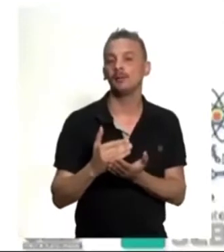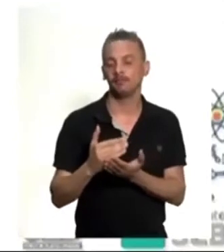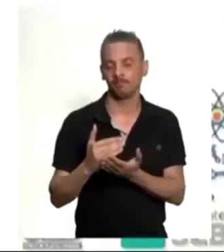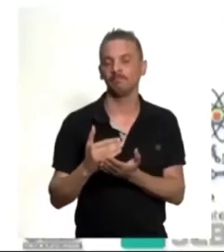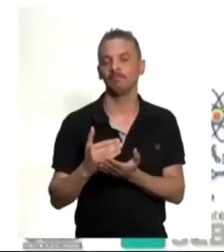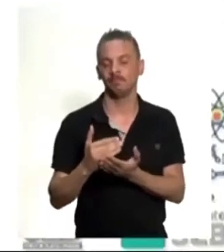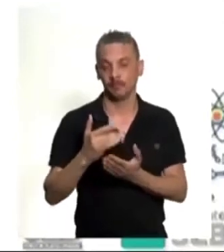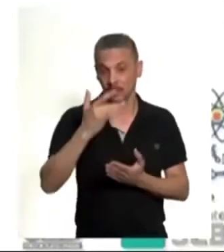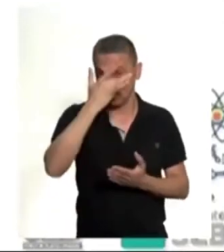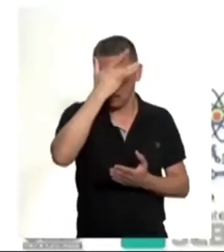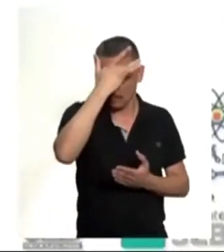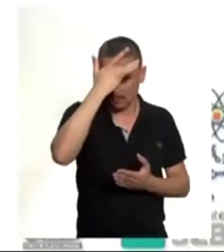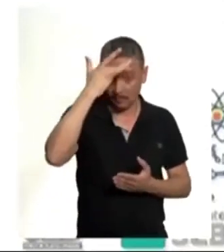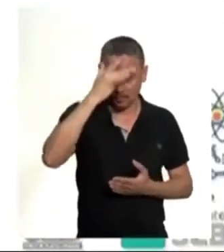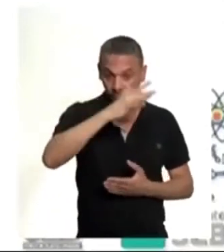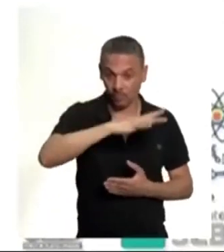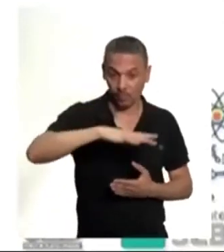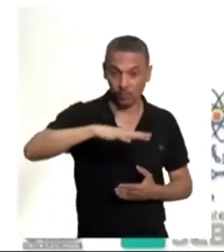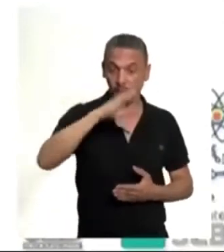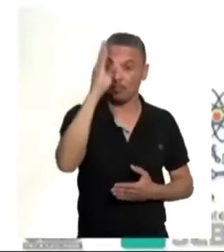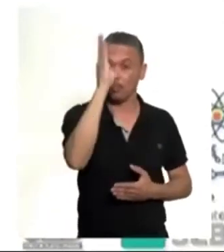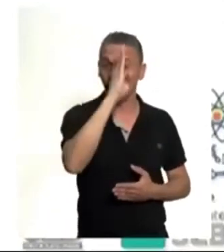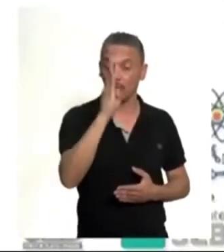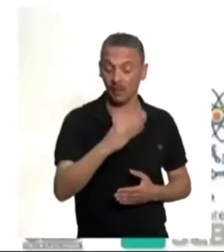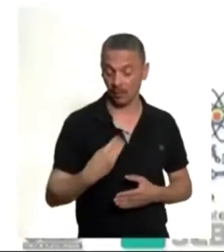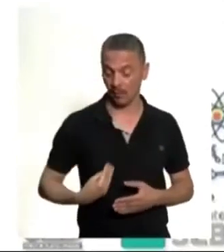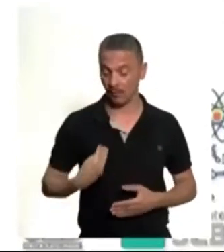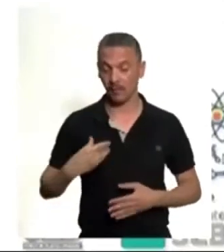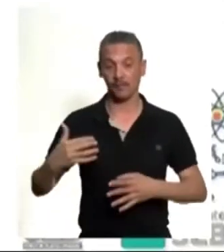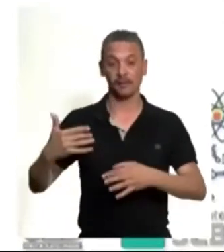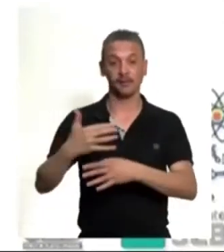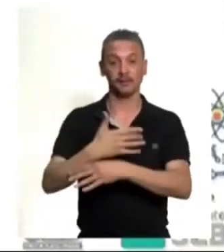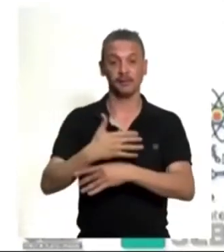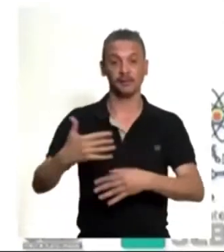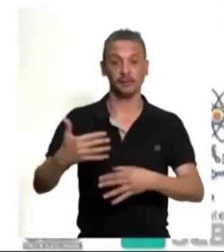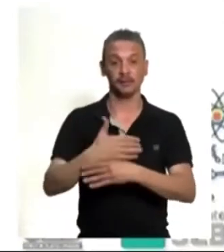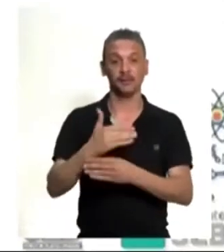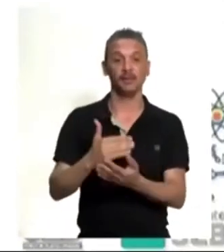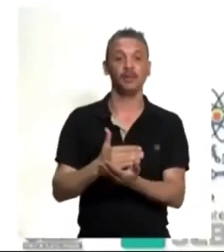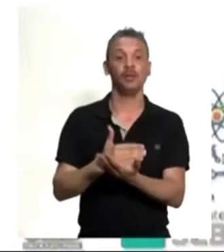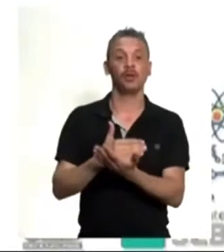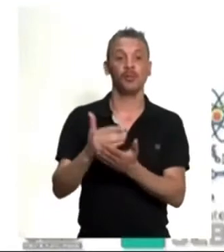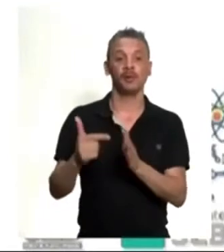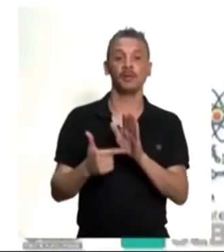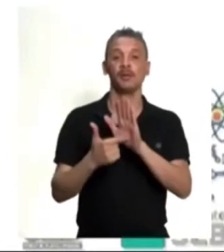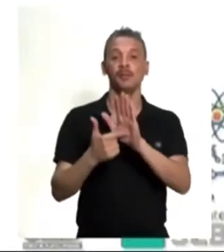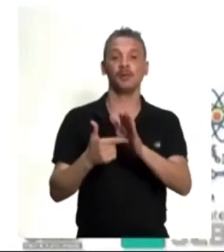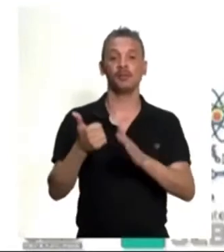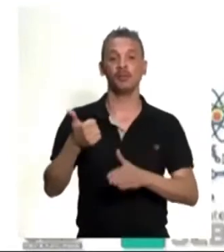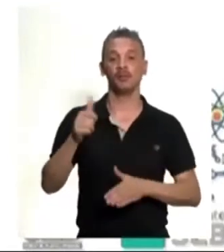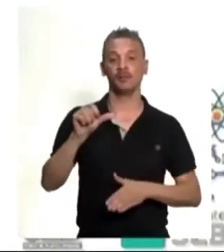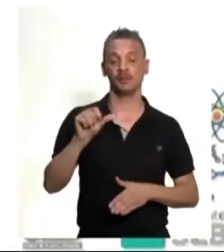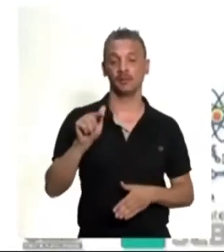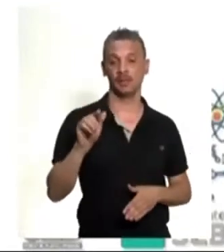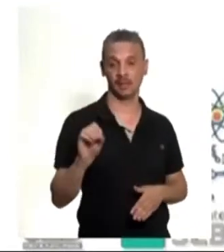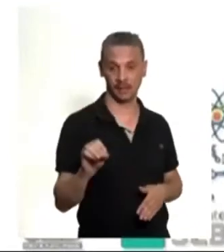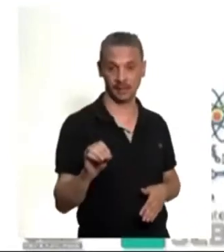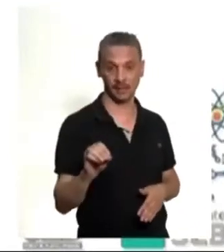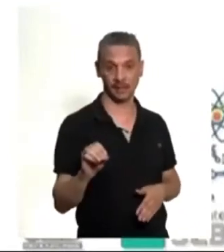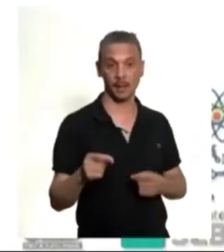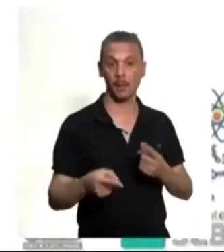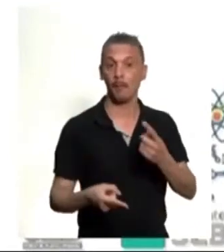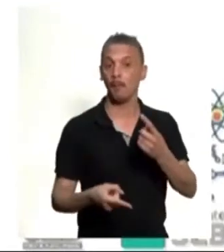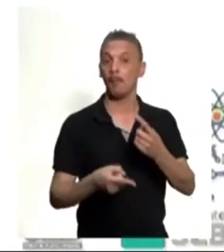da população brasileira vivendo nas cidades. Olha, a urbanização se tornou evidente na década de 70, quando pela